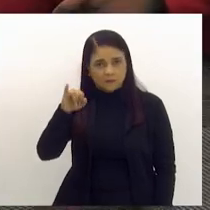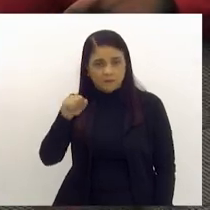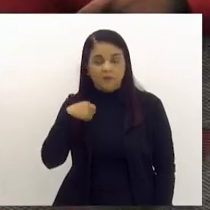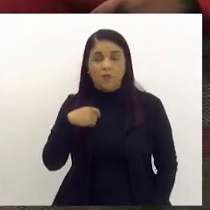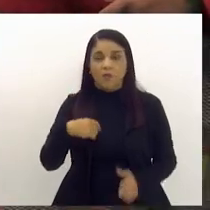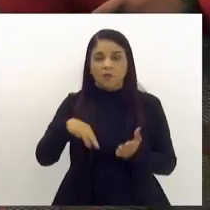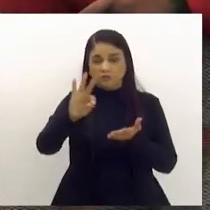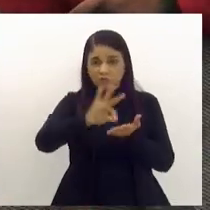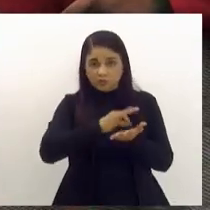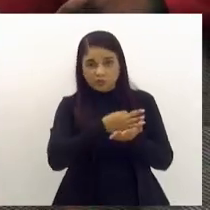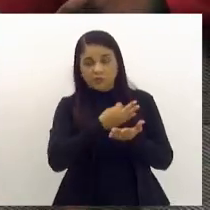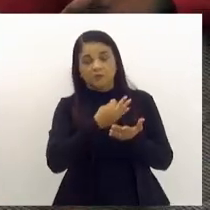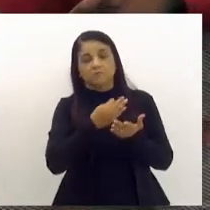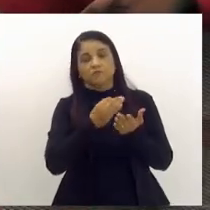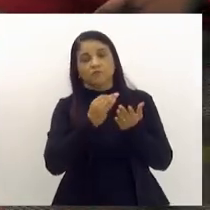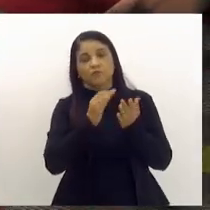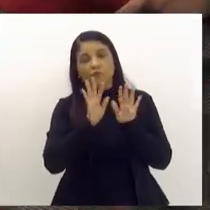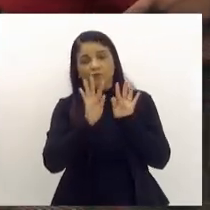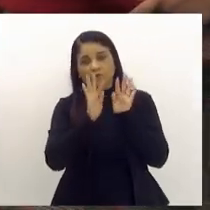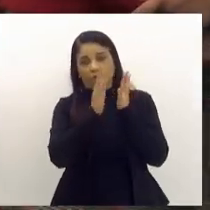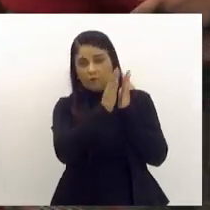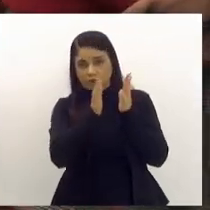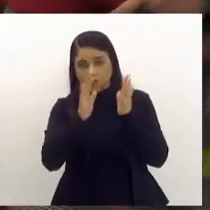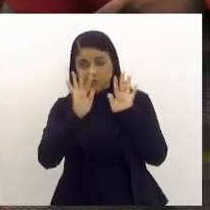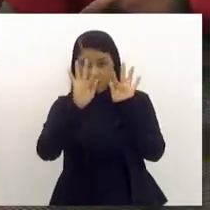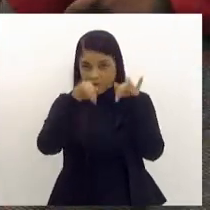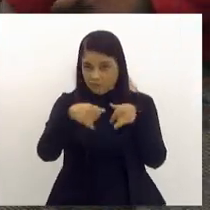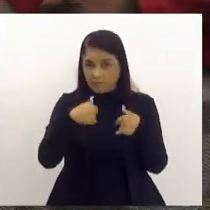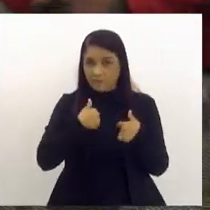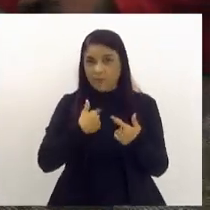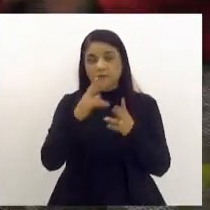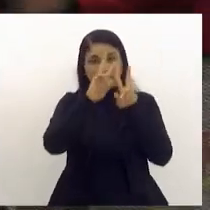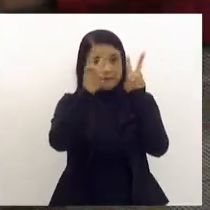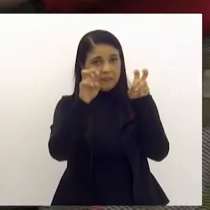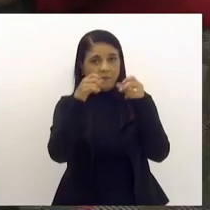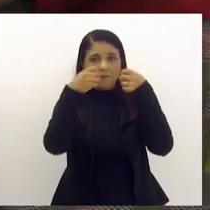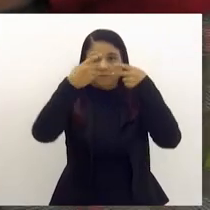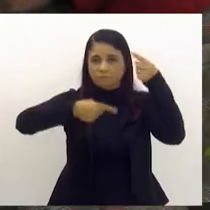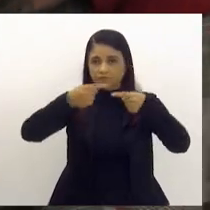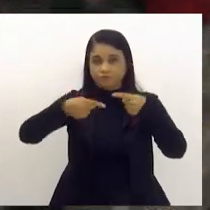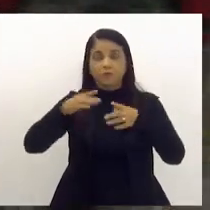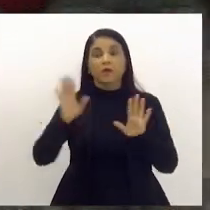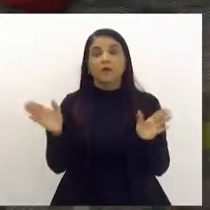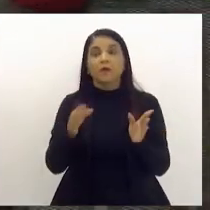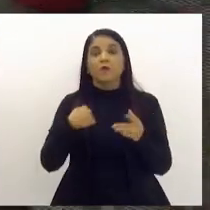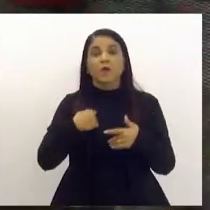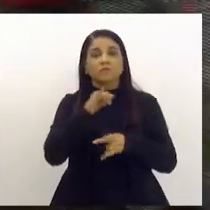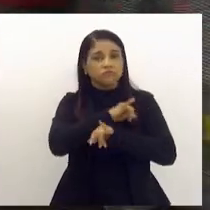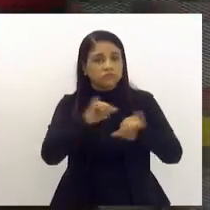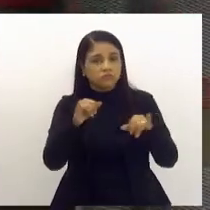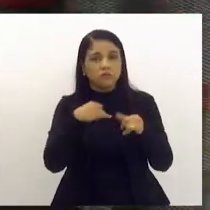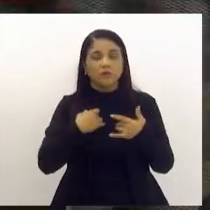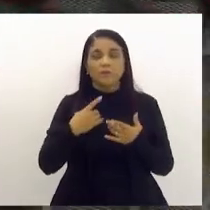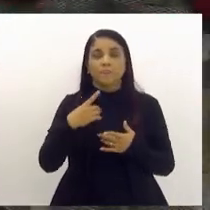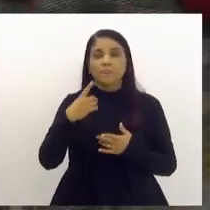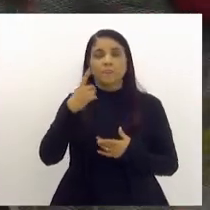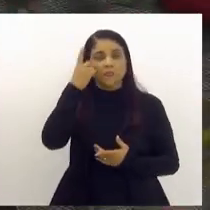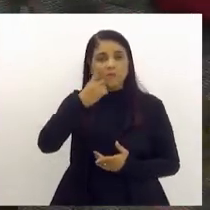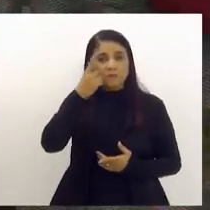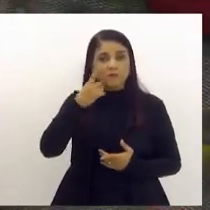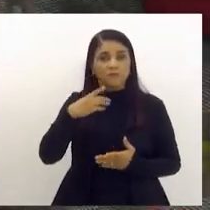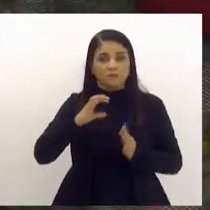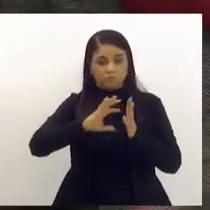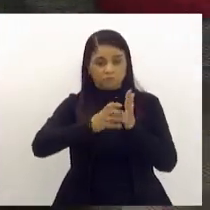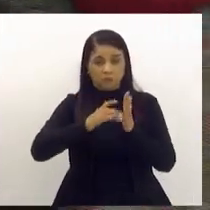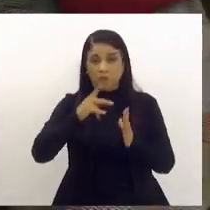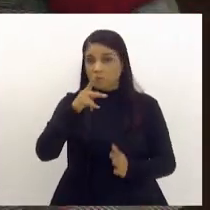no expediente final para falar do tema, mas eu queria aqui anunciar aos deputados e deputadas que nós da bancada do PSOL estamos